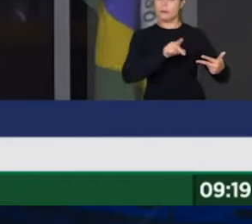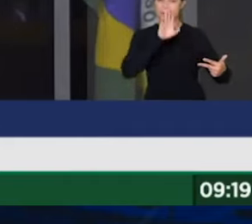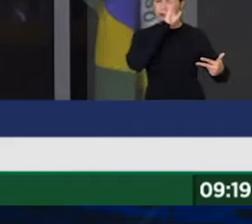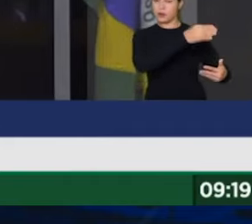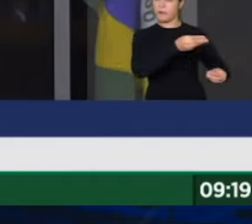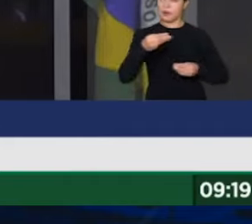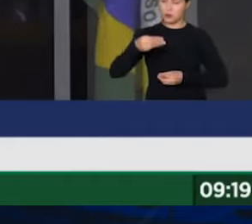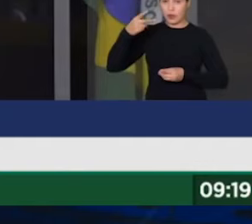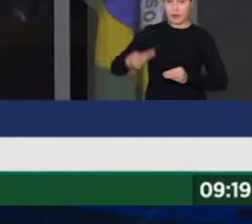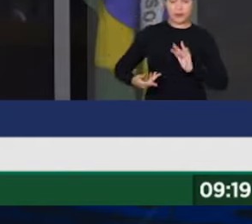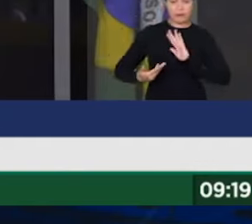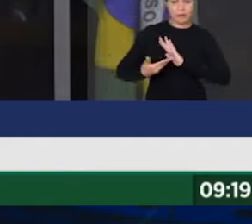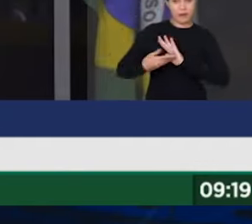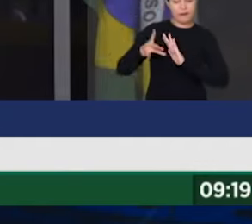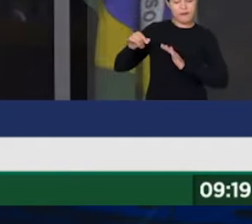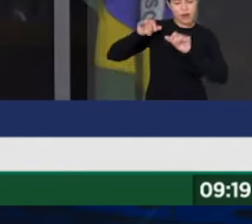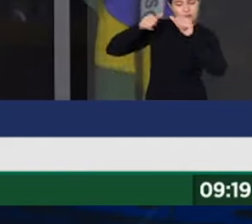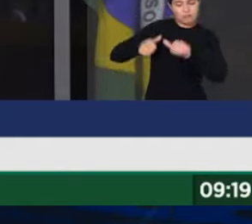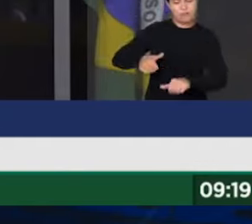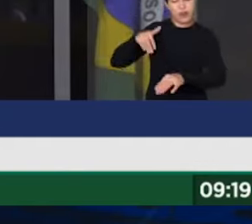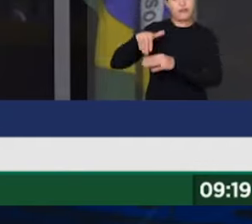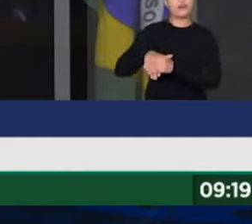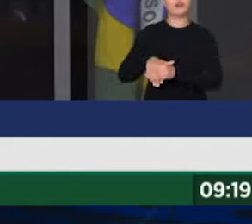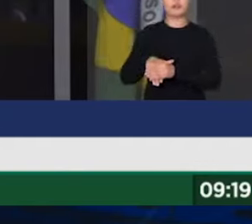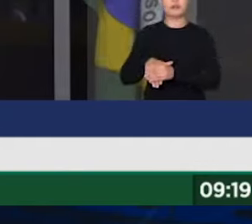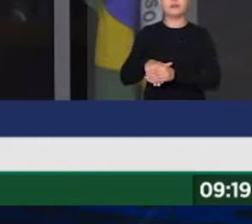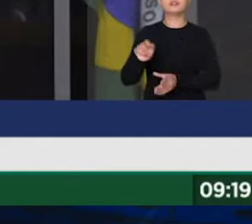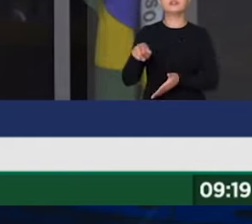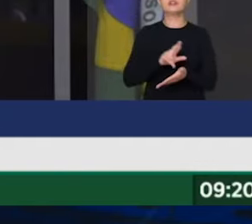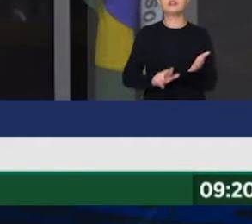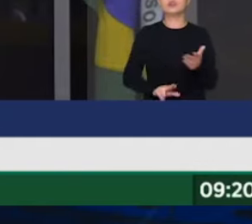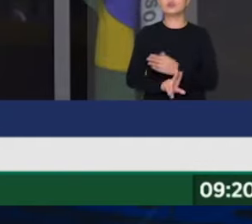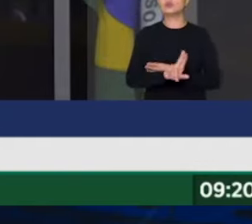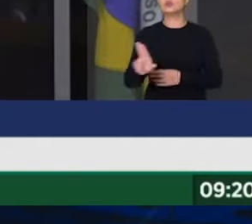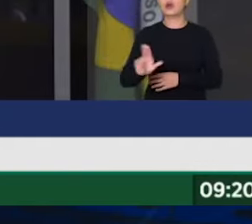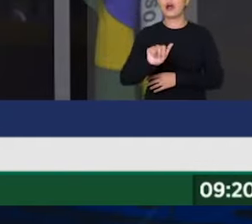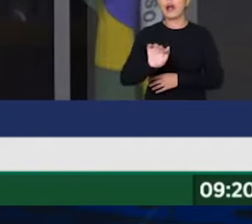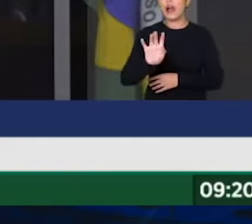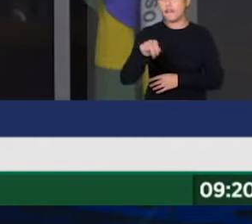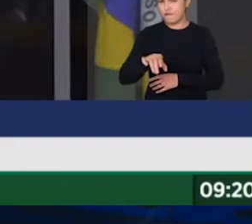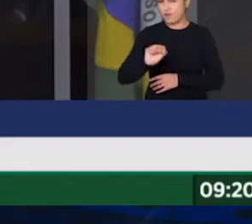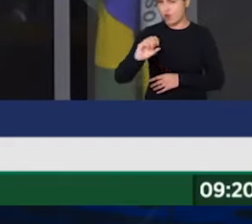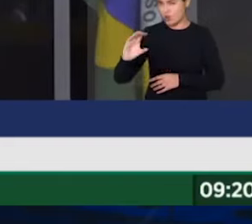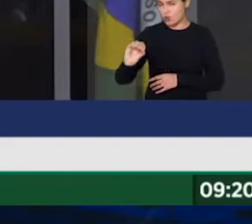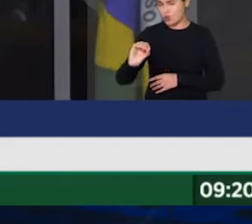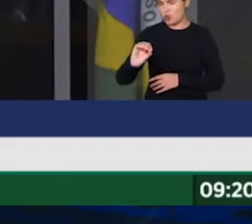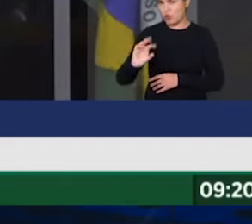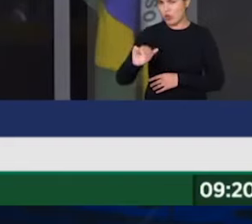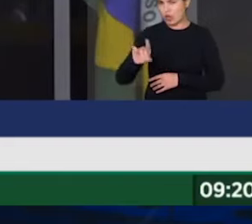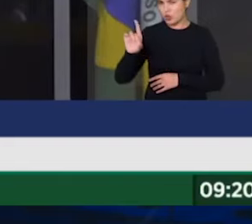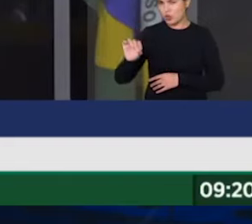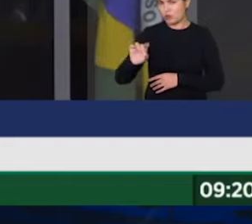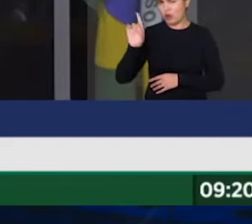será votado, sob o comando relatório do deputado Afonso Ram, do Rio Grande do Sul, e vamos enviar